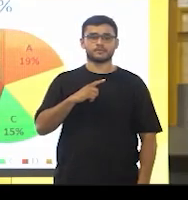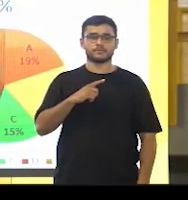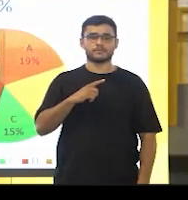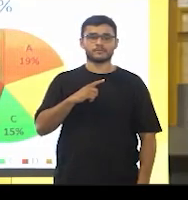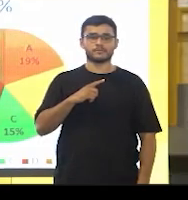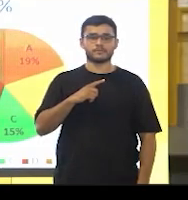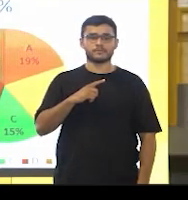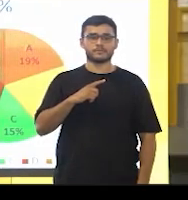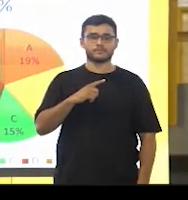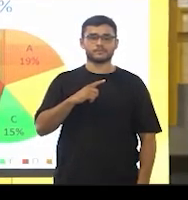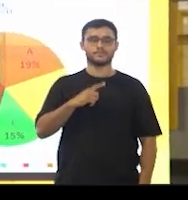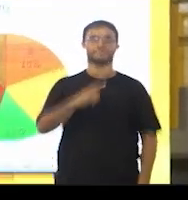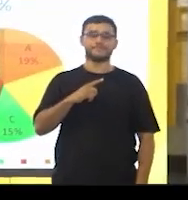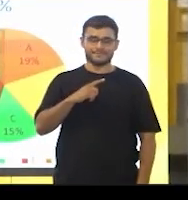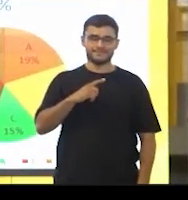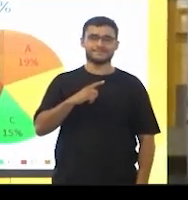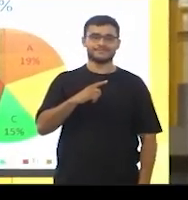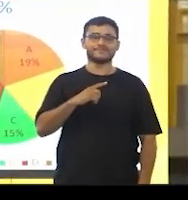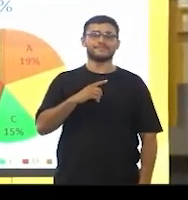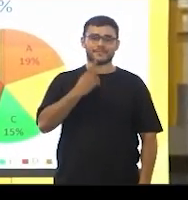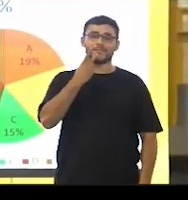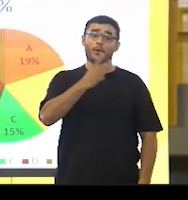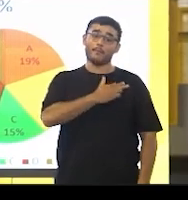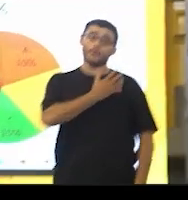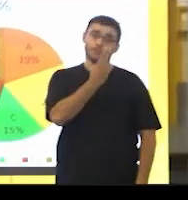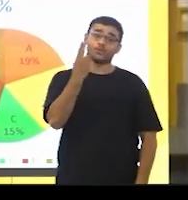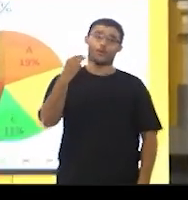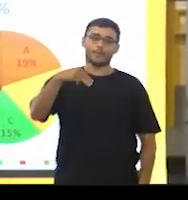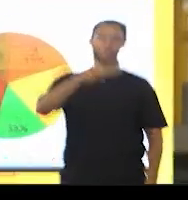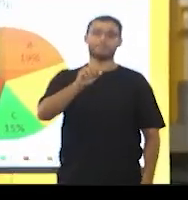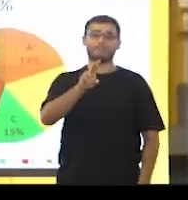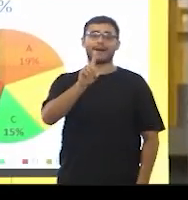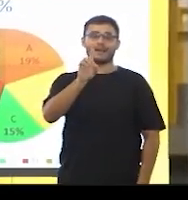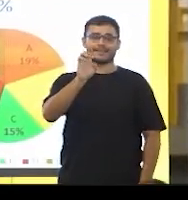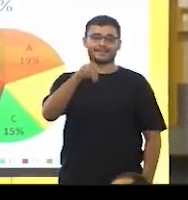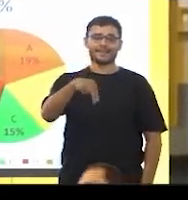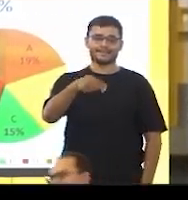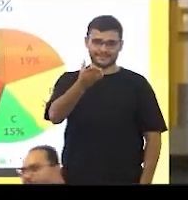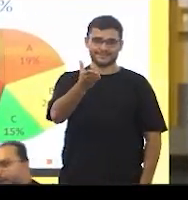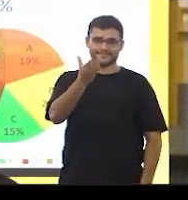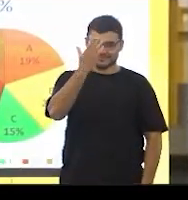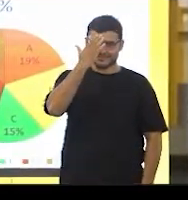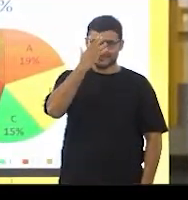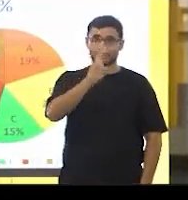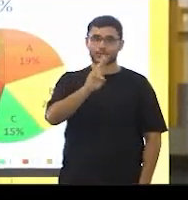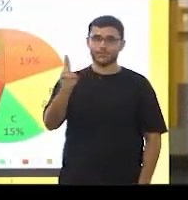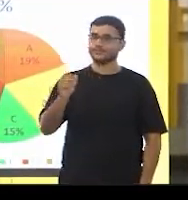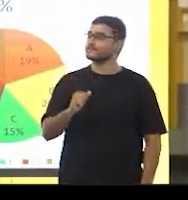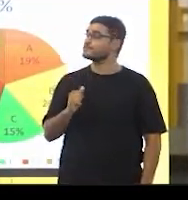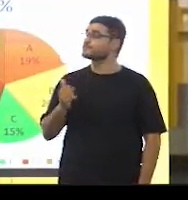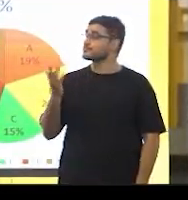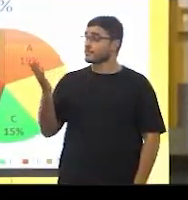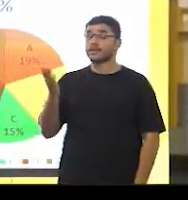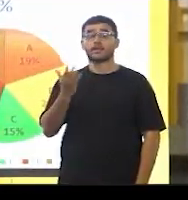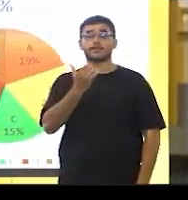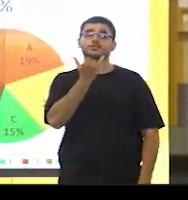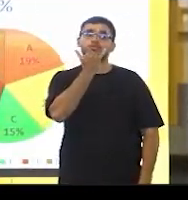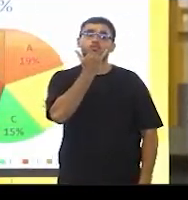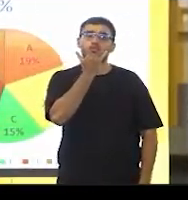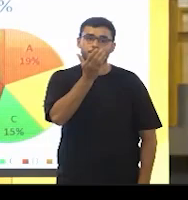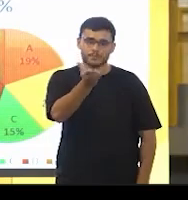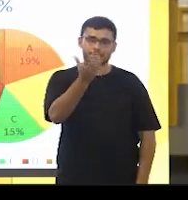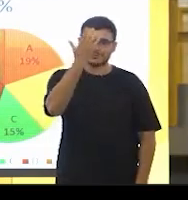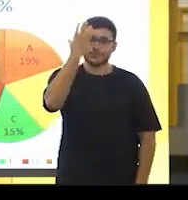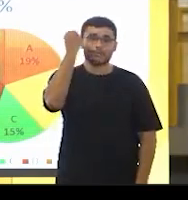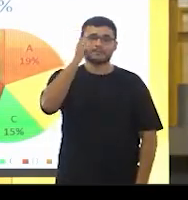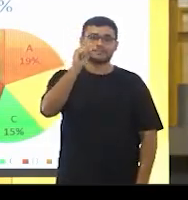Ok? Eu disse para ele que meu nome é Marden, porque eu não estava sabendo que o pessoal aqui é da comunidade. Certo? Então o que que acontece? Quando Alexandre dominava,